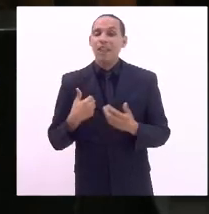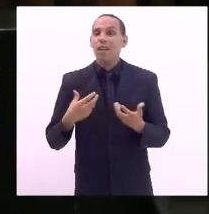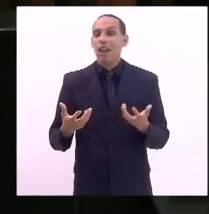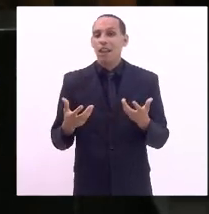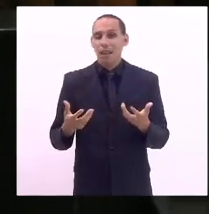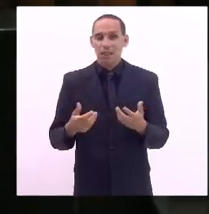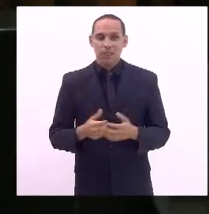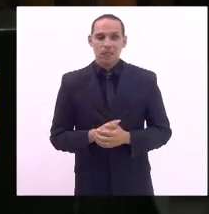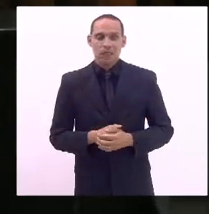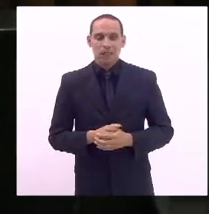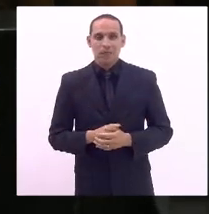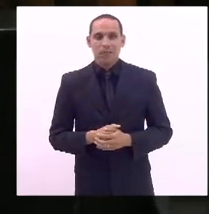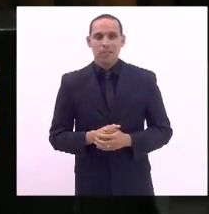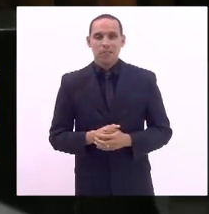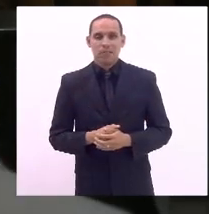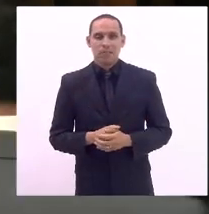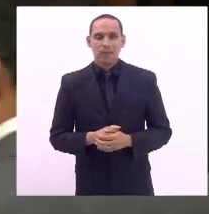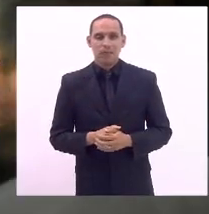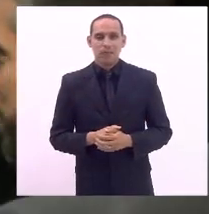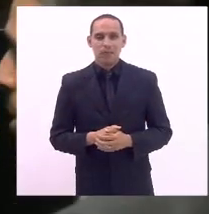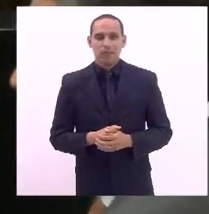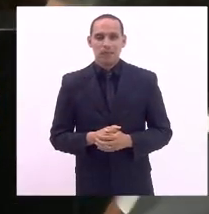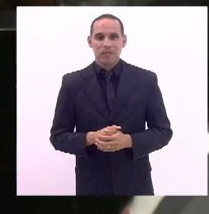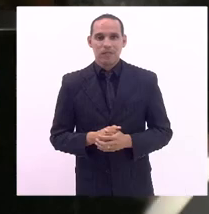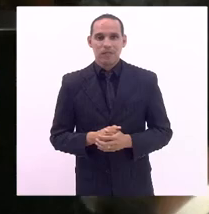Eu queria antes